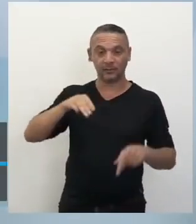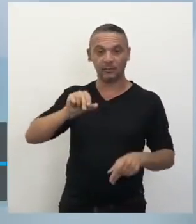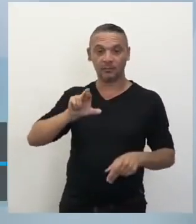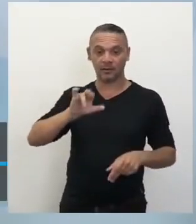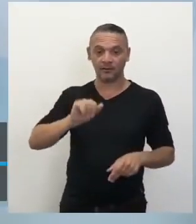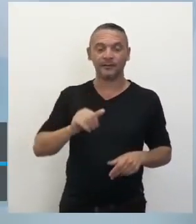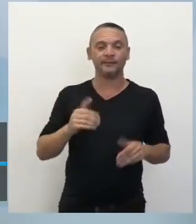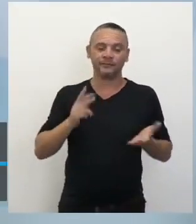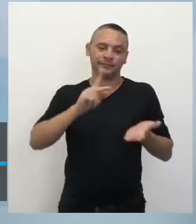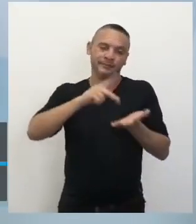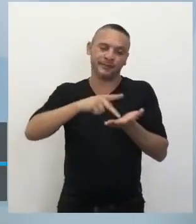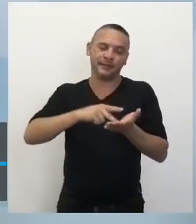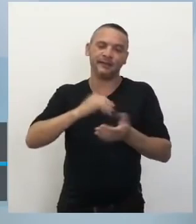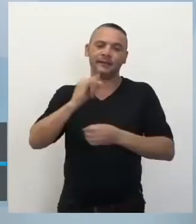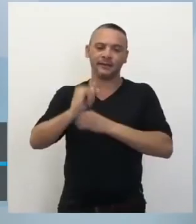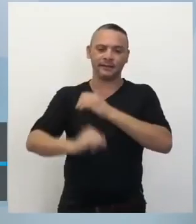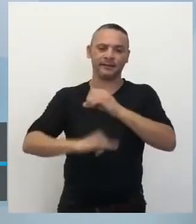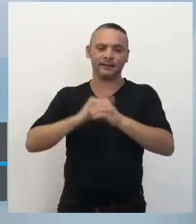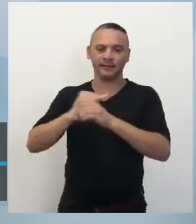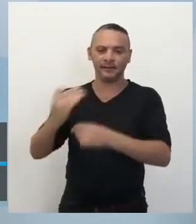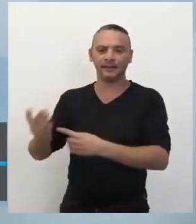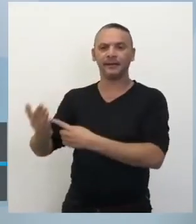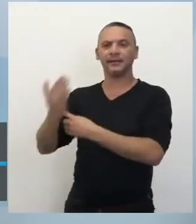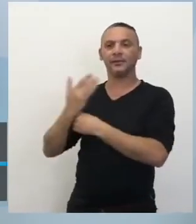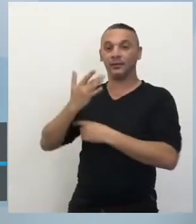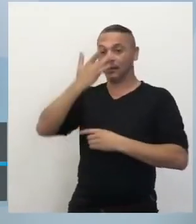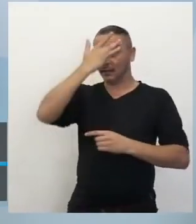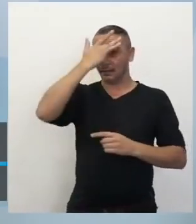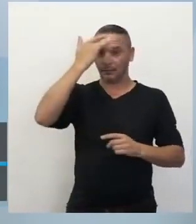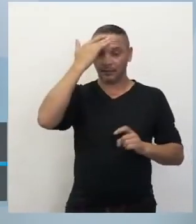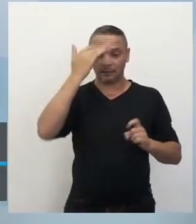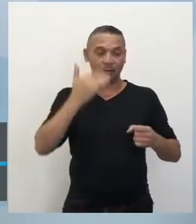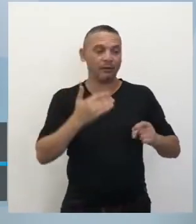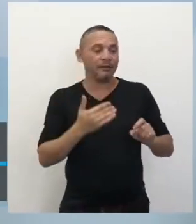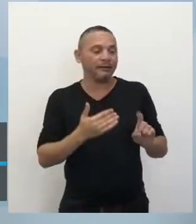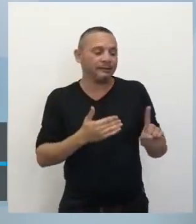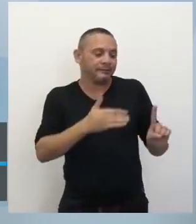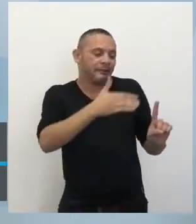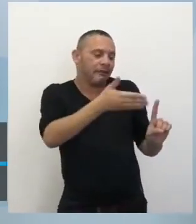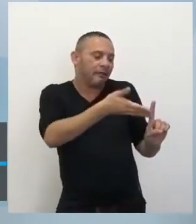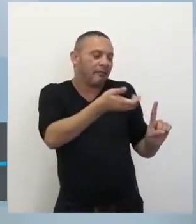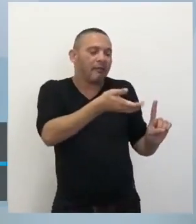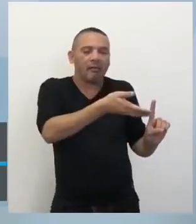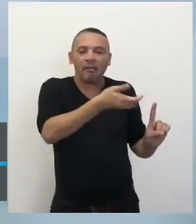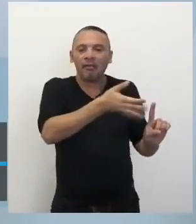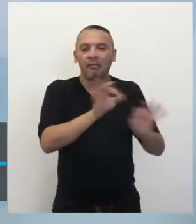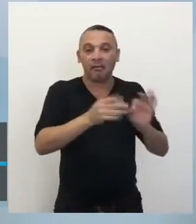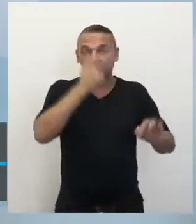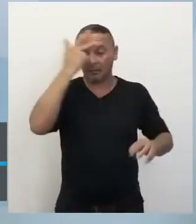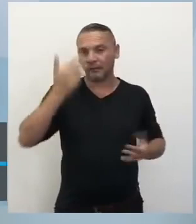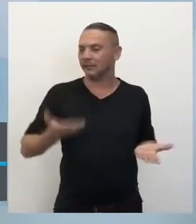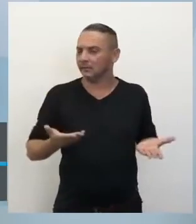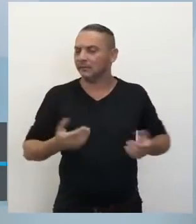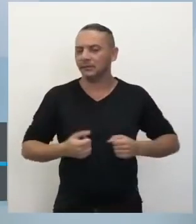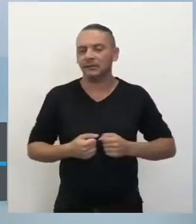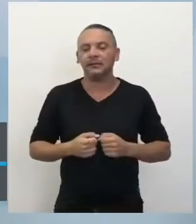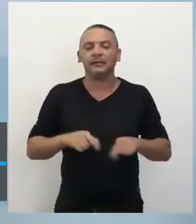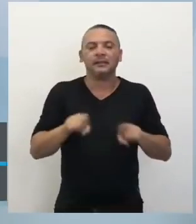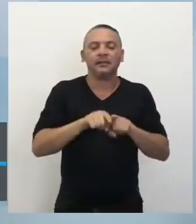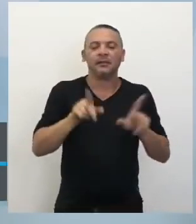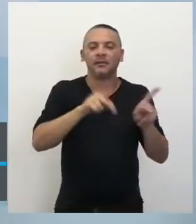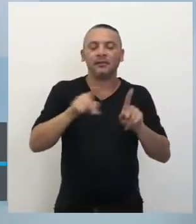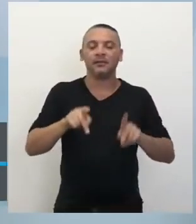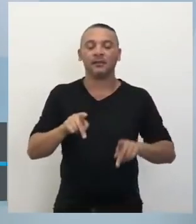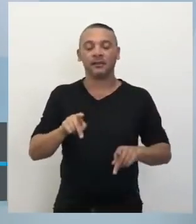É claro, a internet ajuda os pedófilos. Fake news, novamente. Depois aqui a Rafaela, da